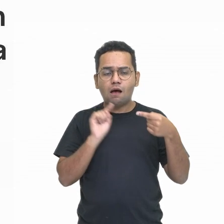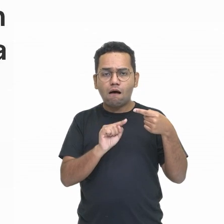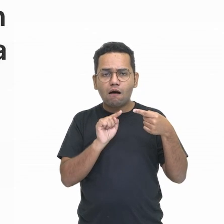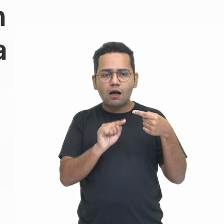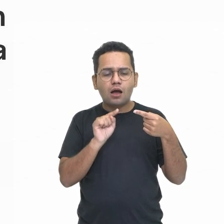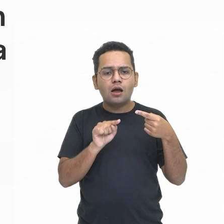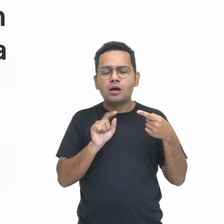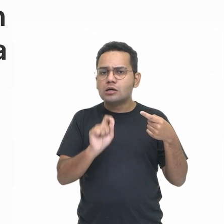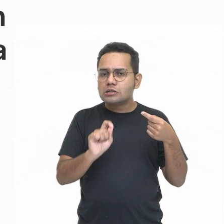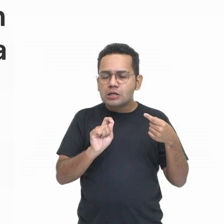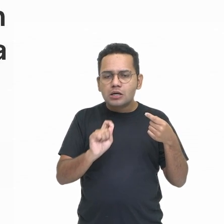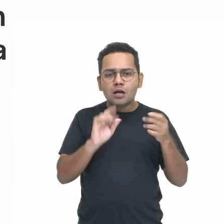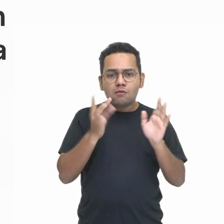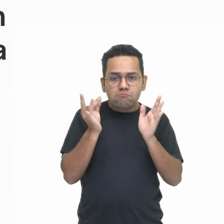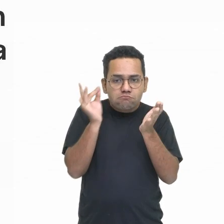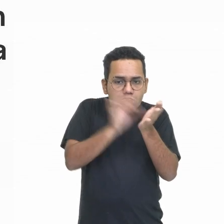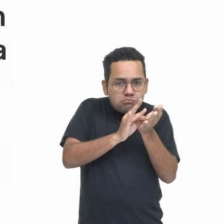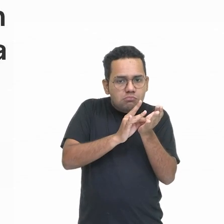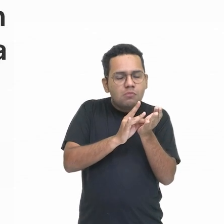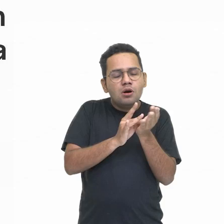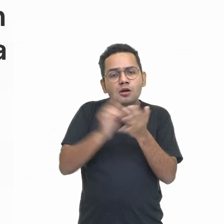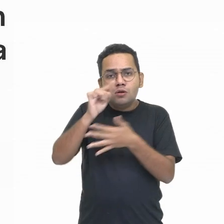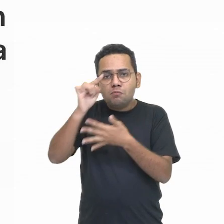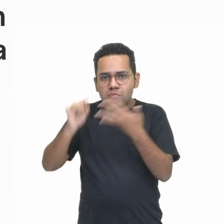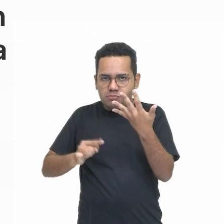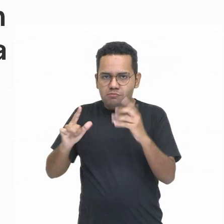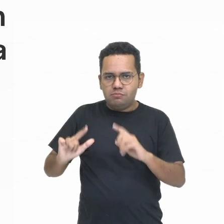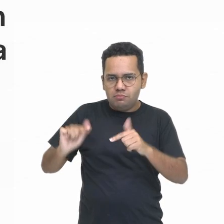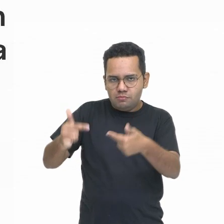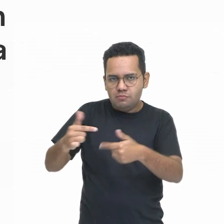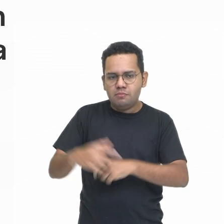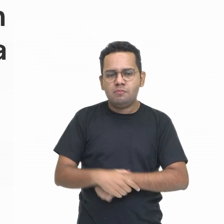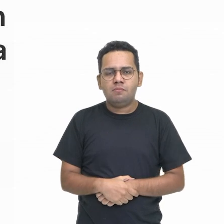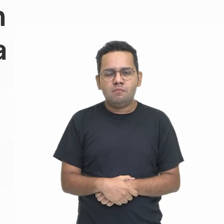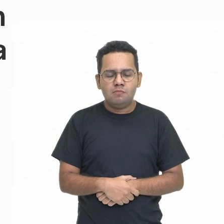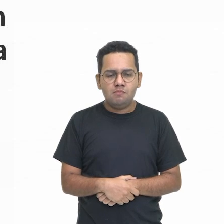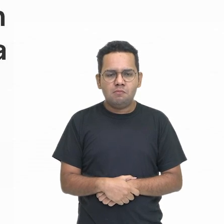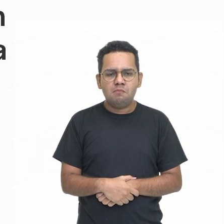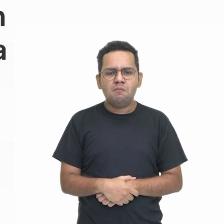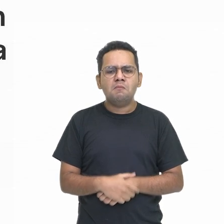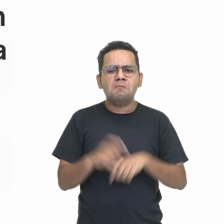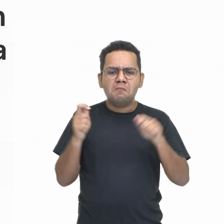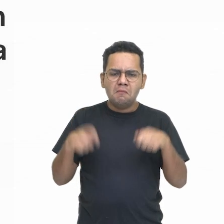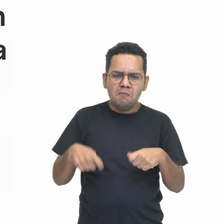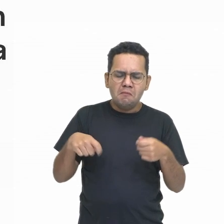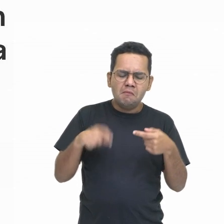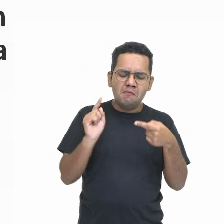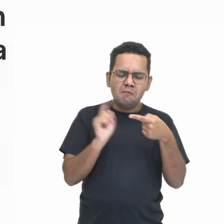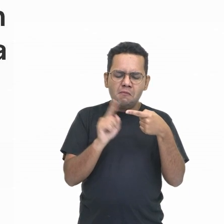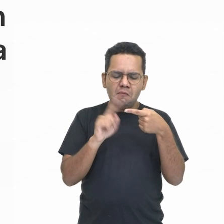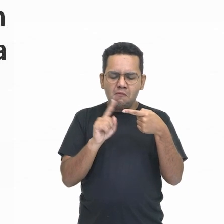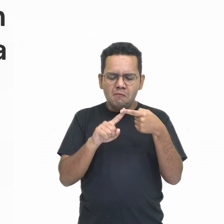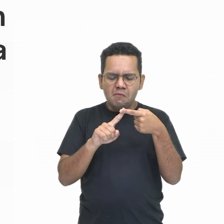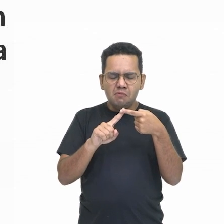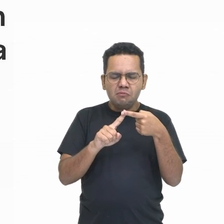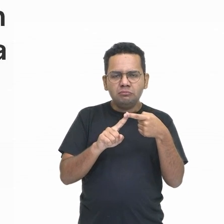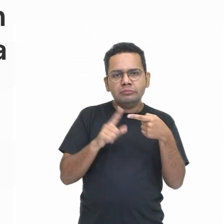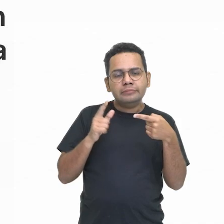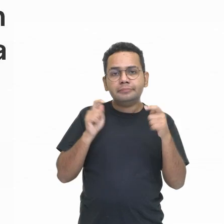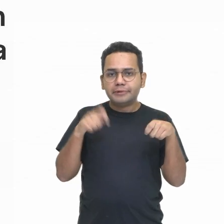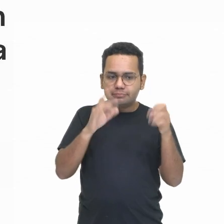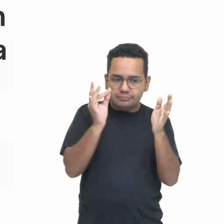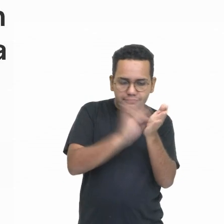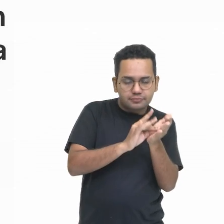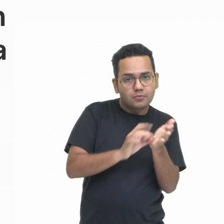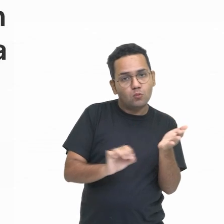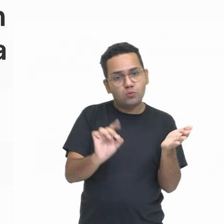dominação. As formas de exercer o poder podem ser legítimas ou não. De acordo com Max